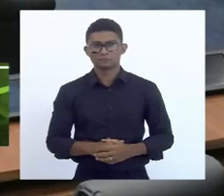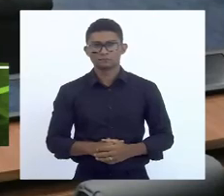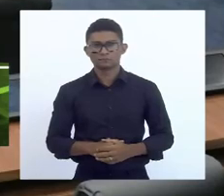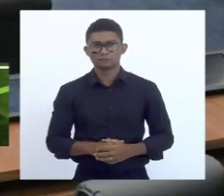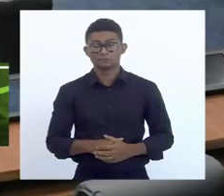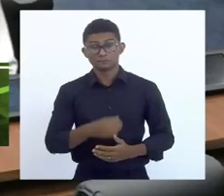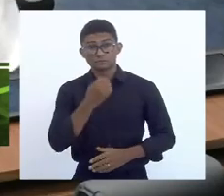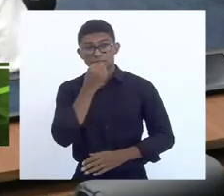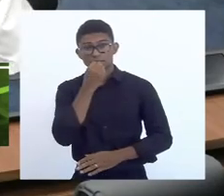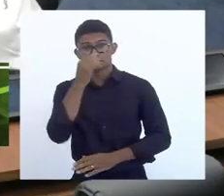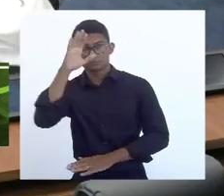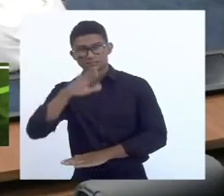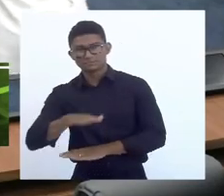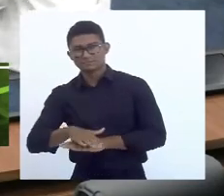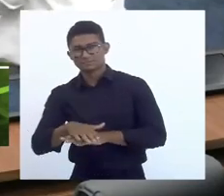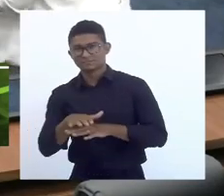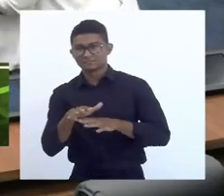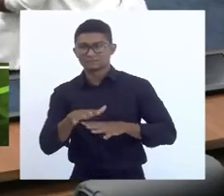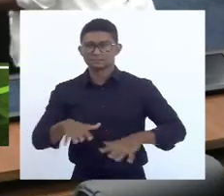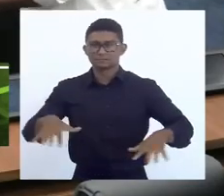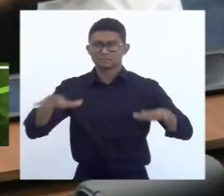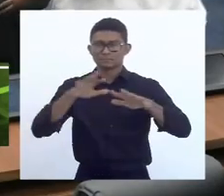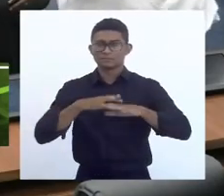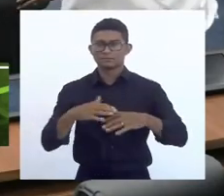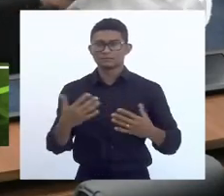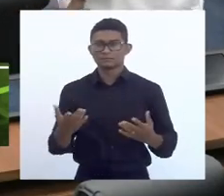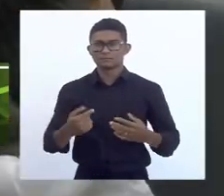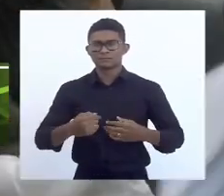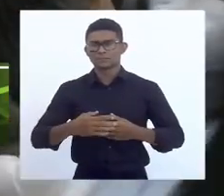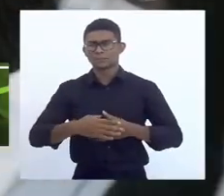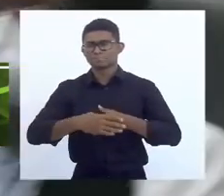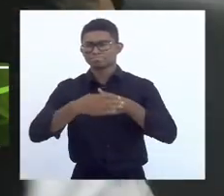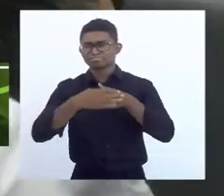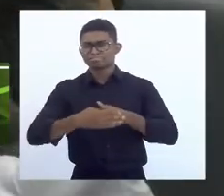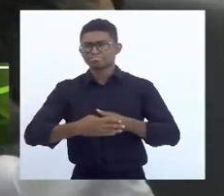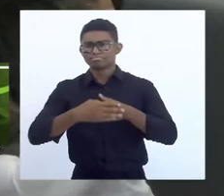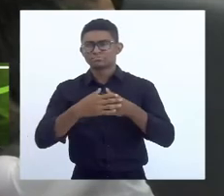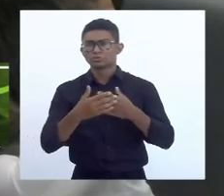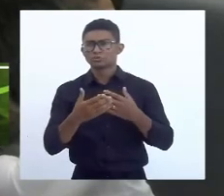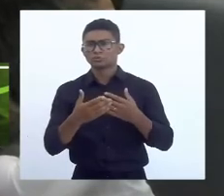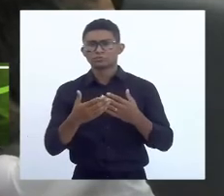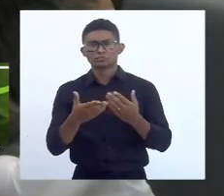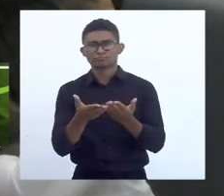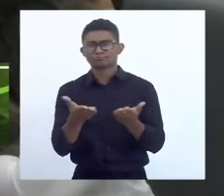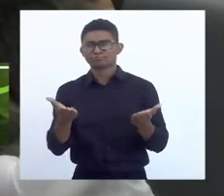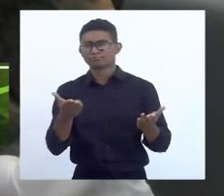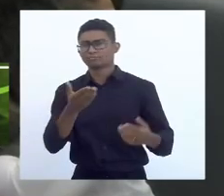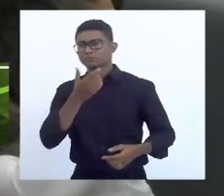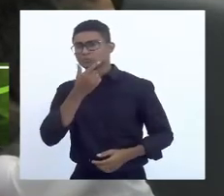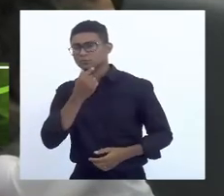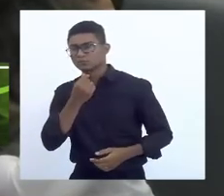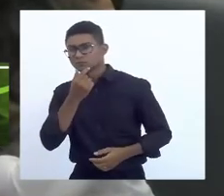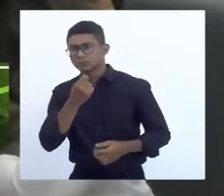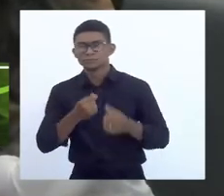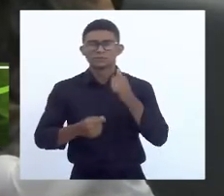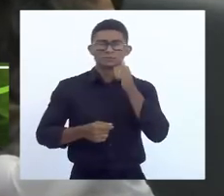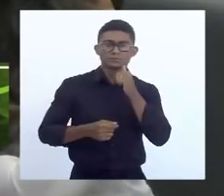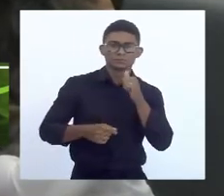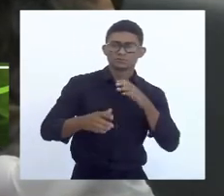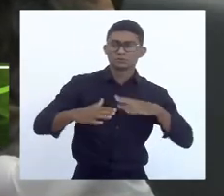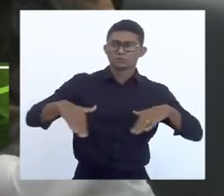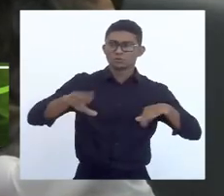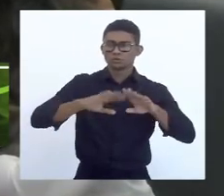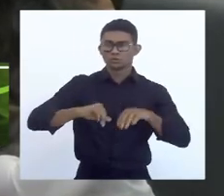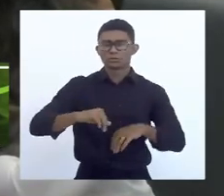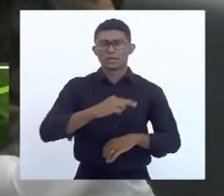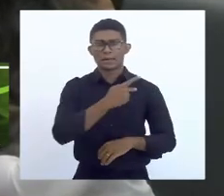Boa tarde a todos. Quero saudar aqui, saudando todas as mulheres e homens presentes, a nossa presidenta